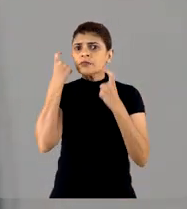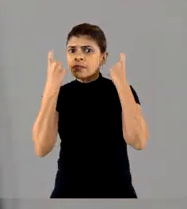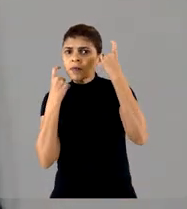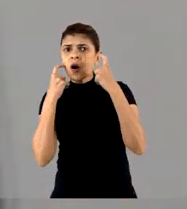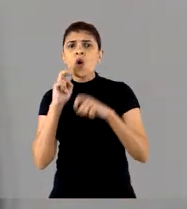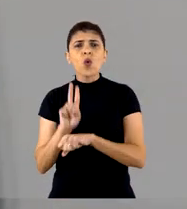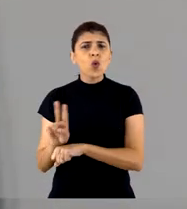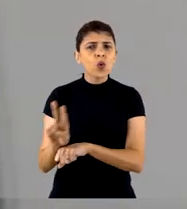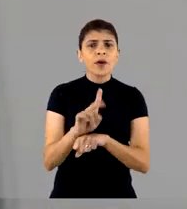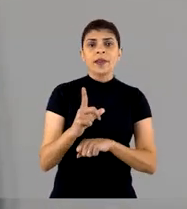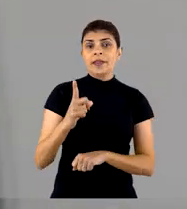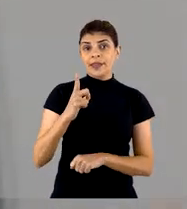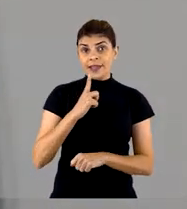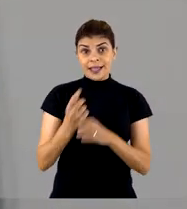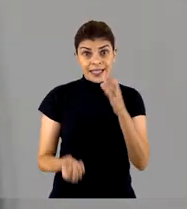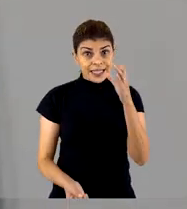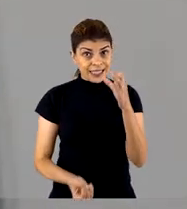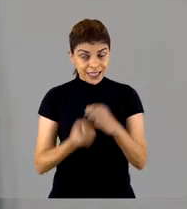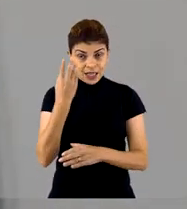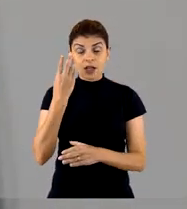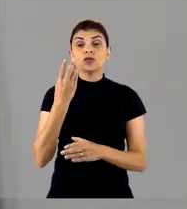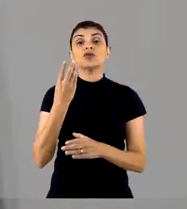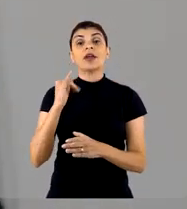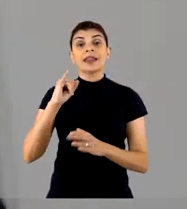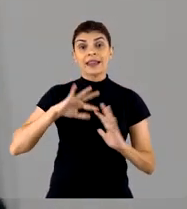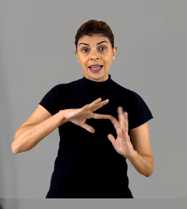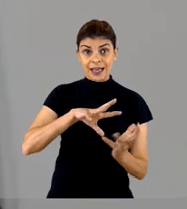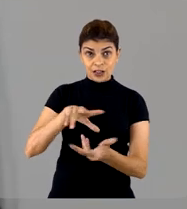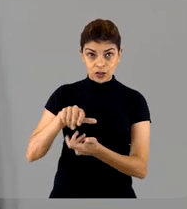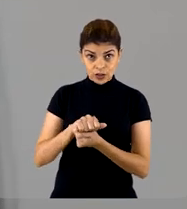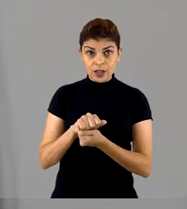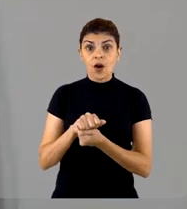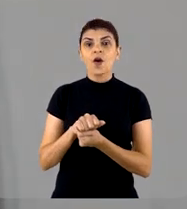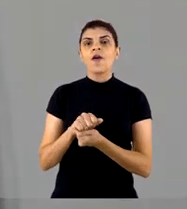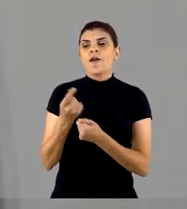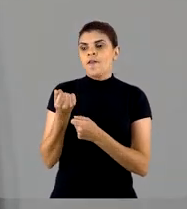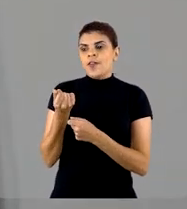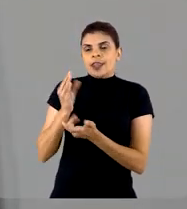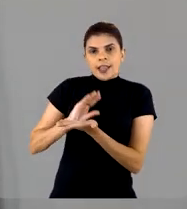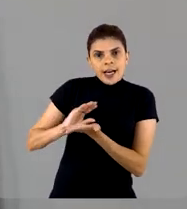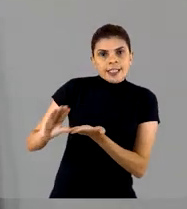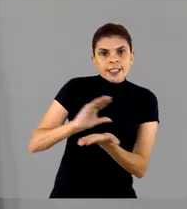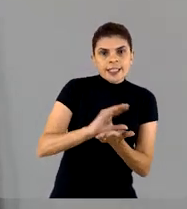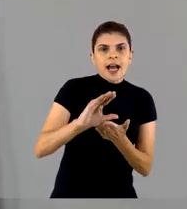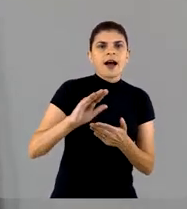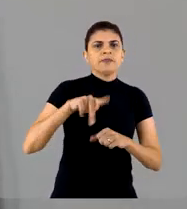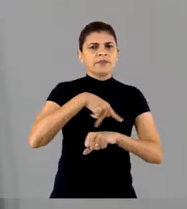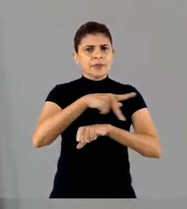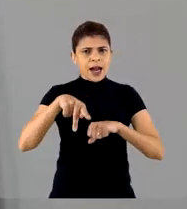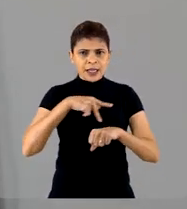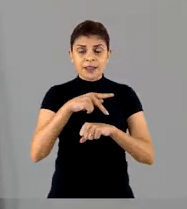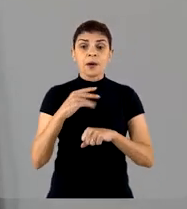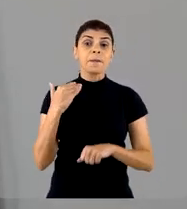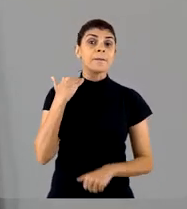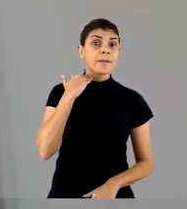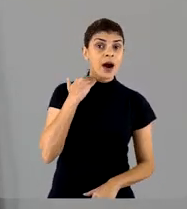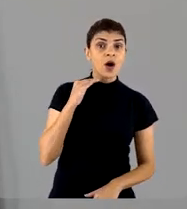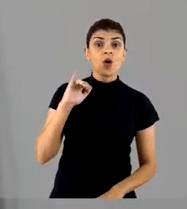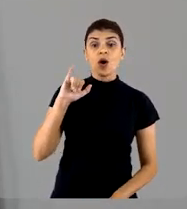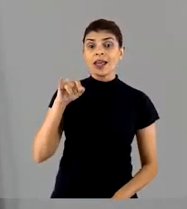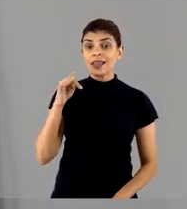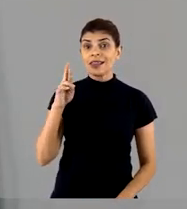cuidados. Né? Você tem aí a criação do Fundo Monetário Internacional, a ideia de financiar essas nações, Banco Interamericano